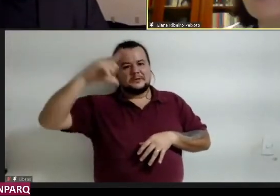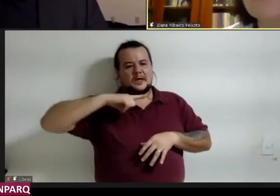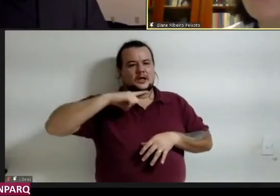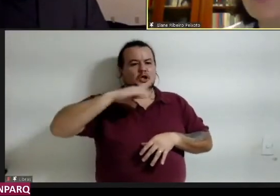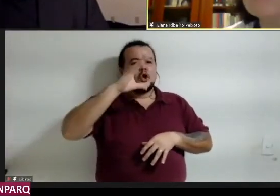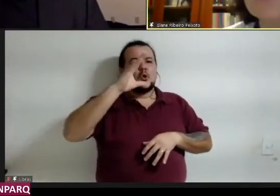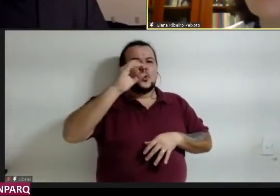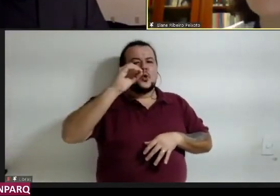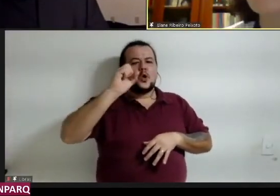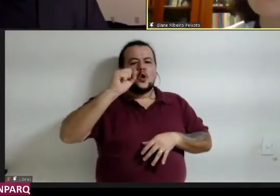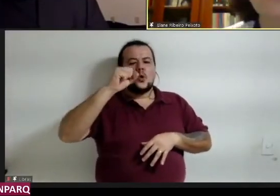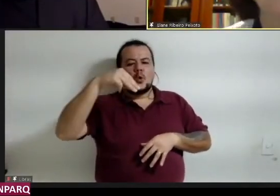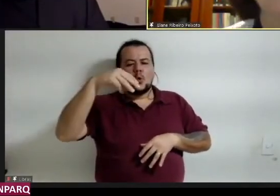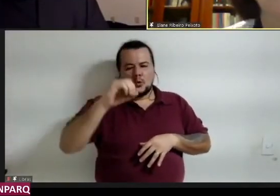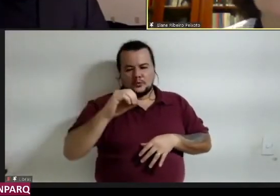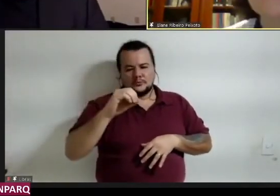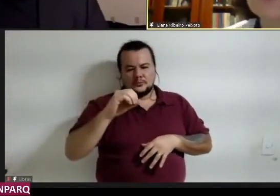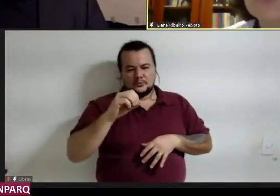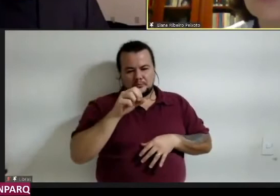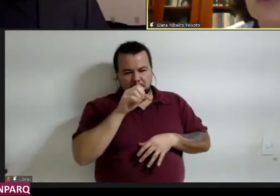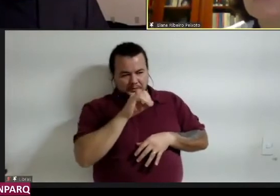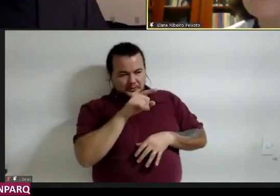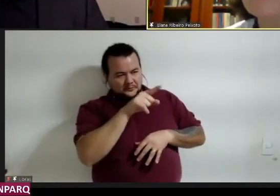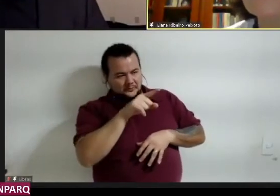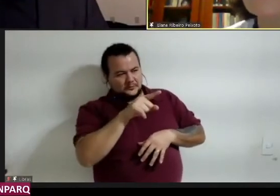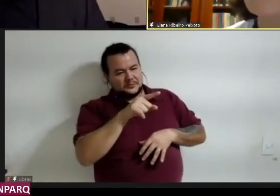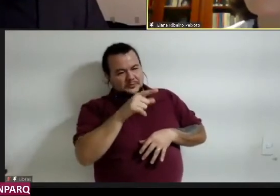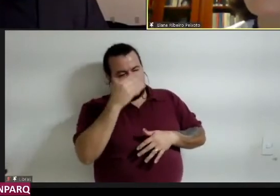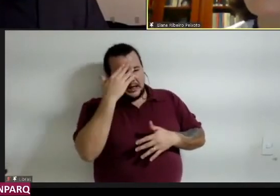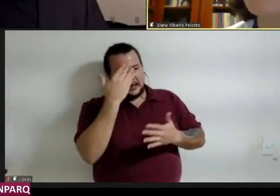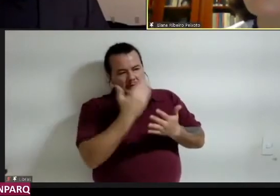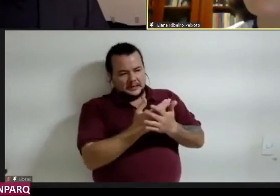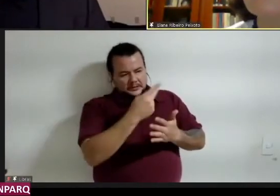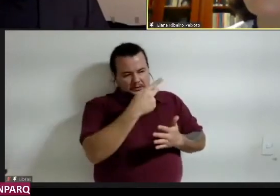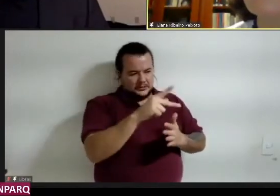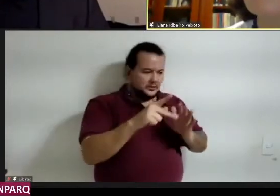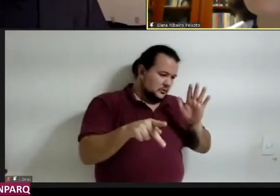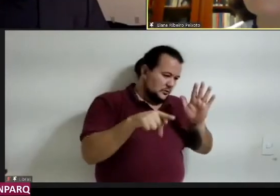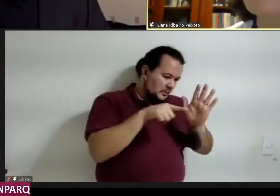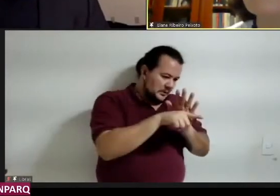Acho que ele está perguntando se você considera isso na sua pesquisa.